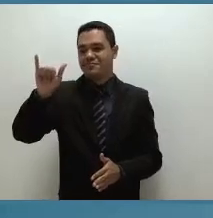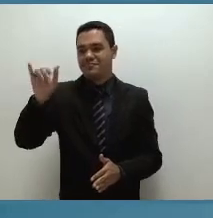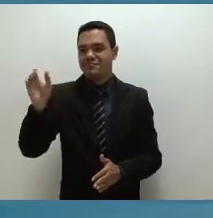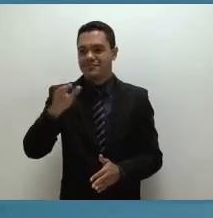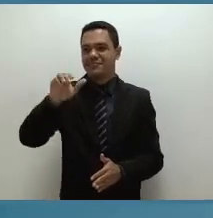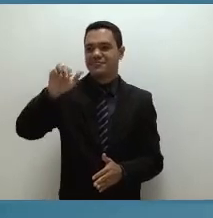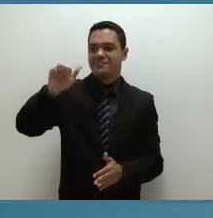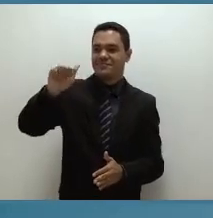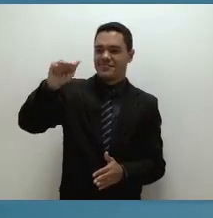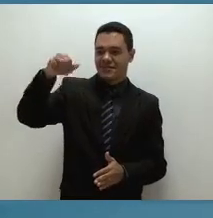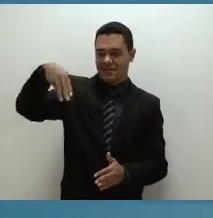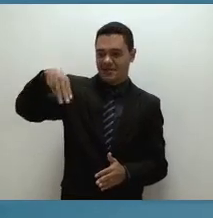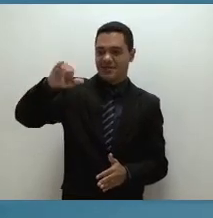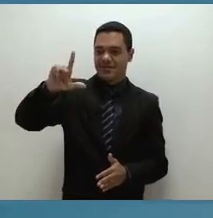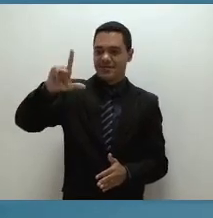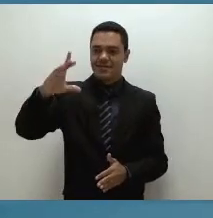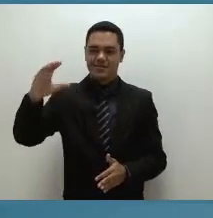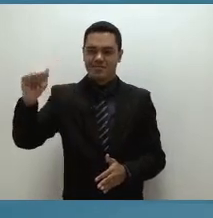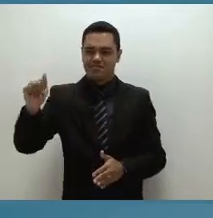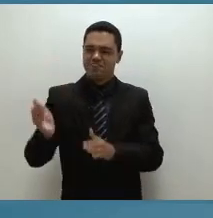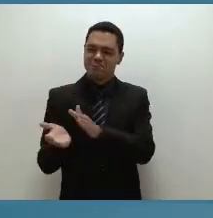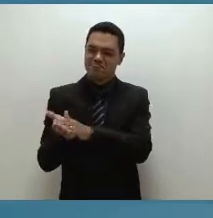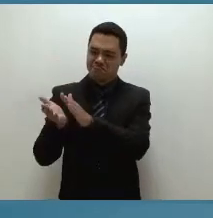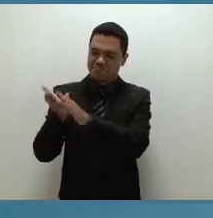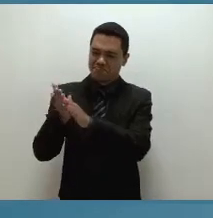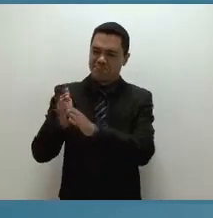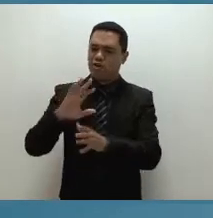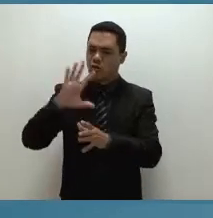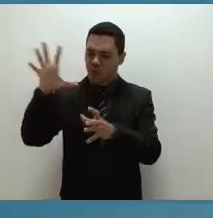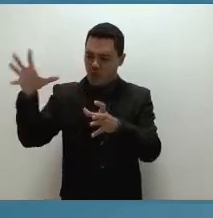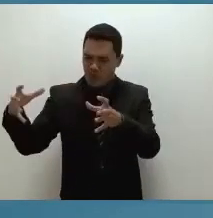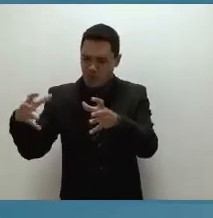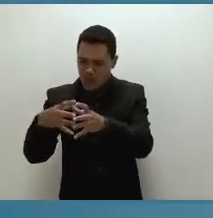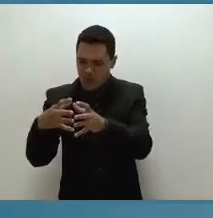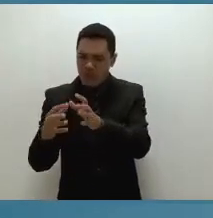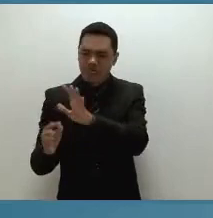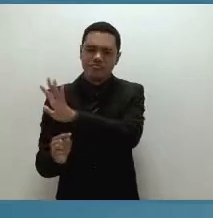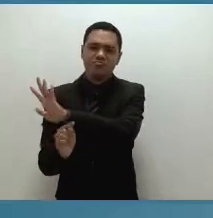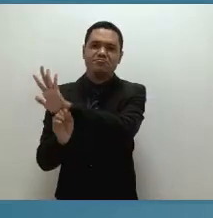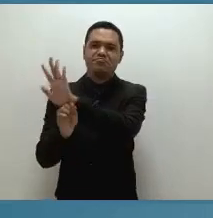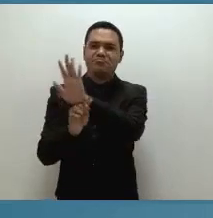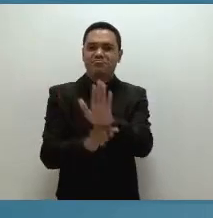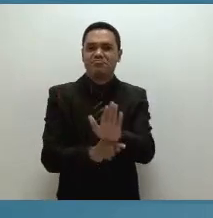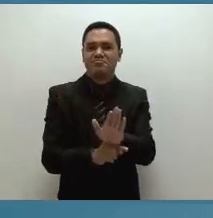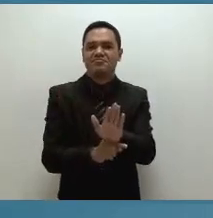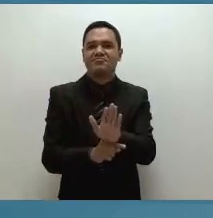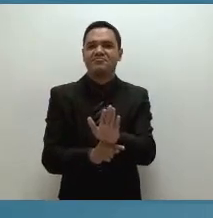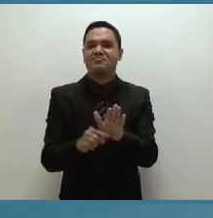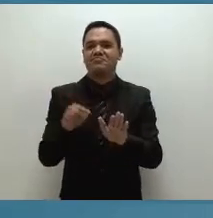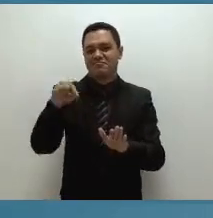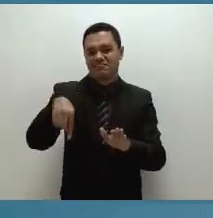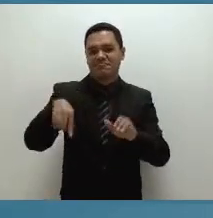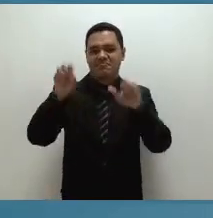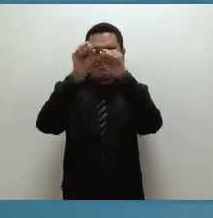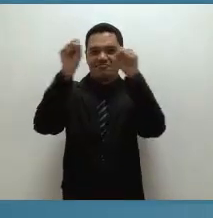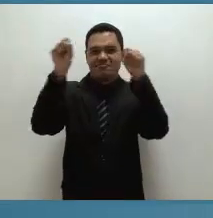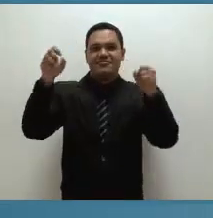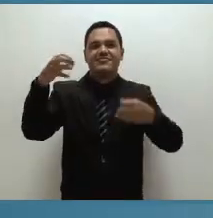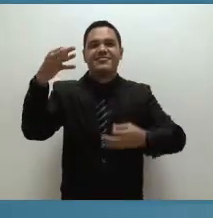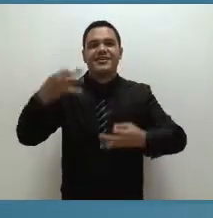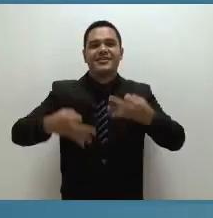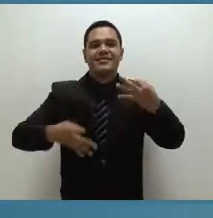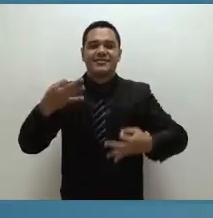é muito trabalho, mas é uma contribuição muito importante para o Tribunal de